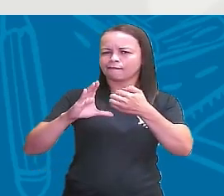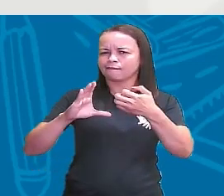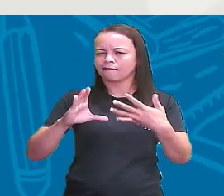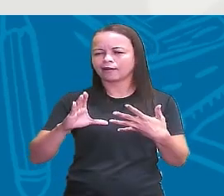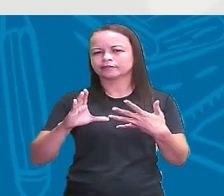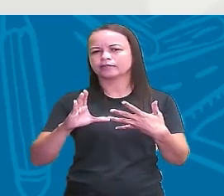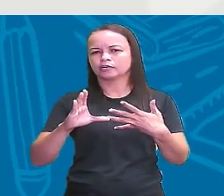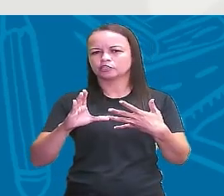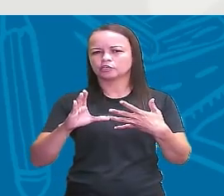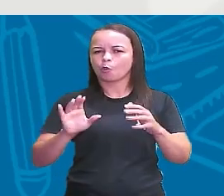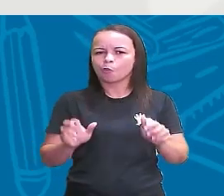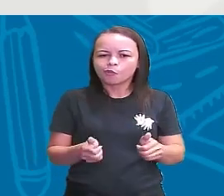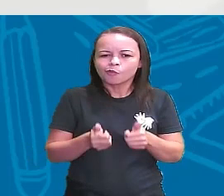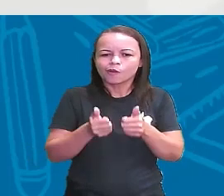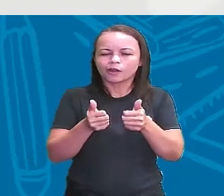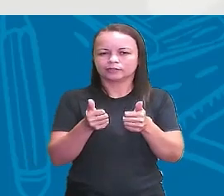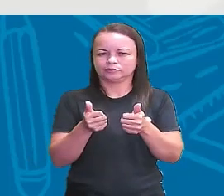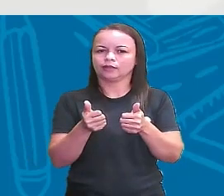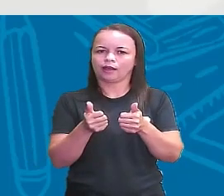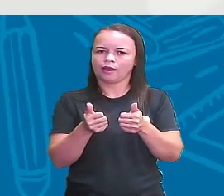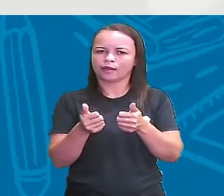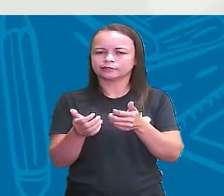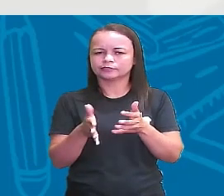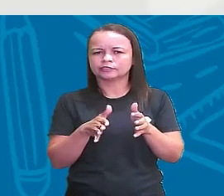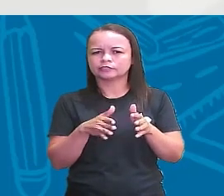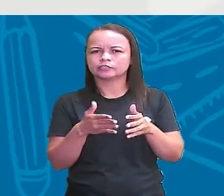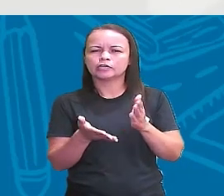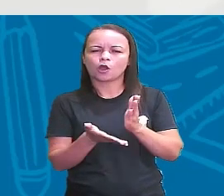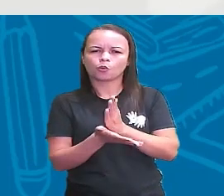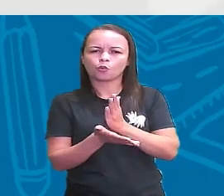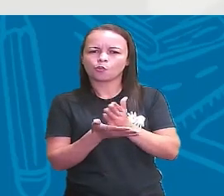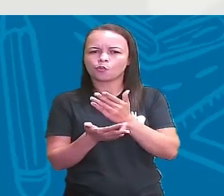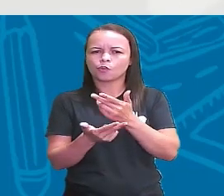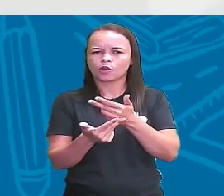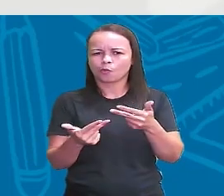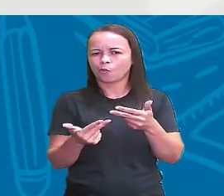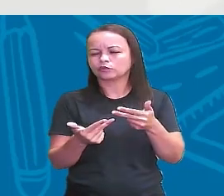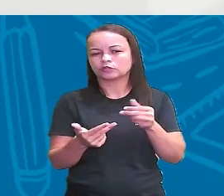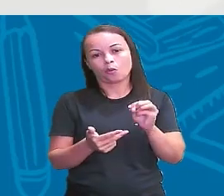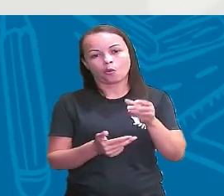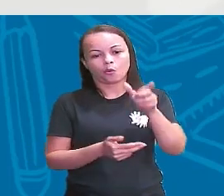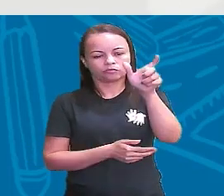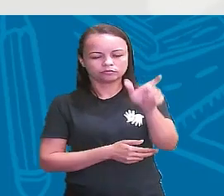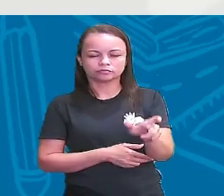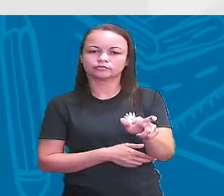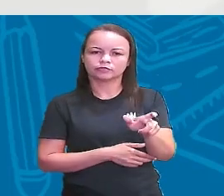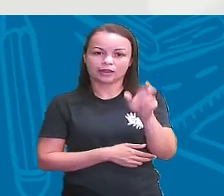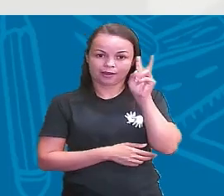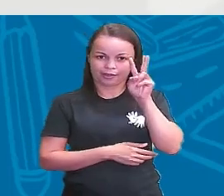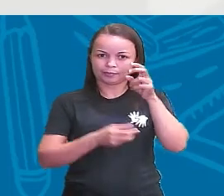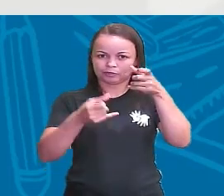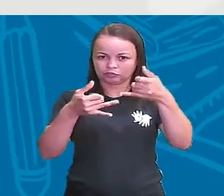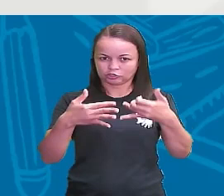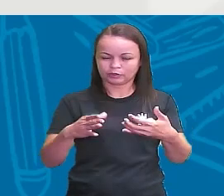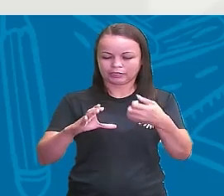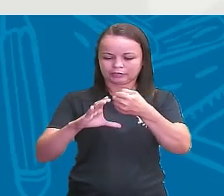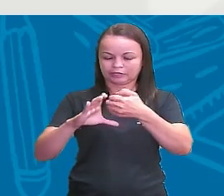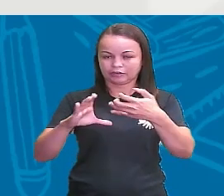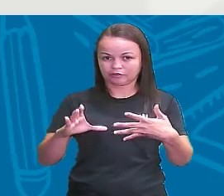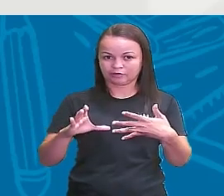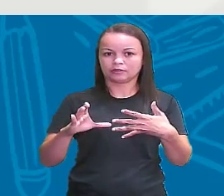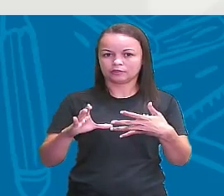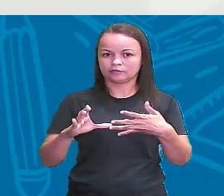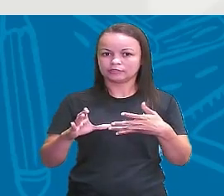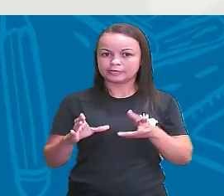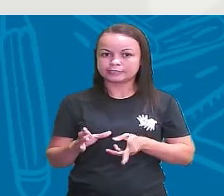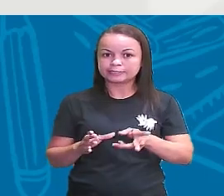ou qualidades permanentes de algo ou alguém. Lembra que eu disse? São características